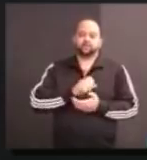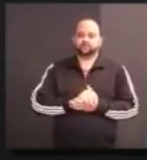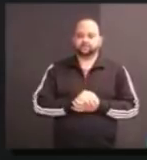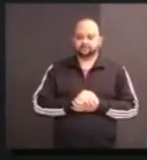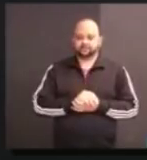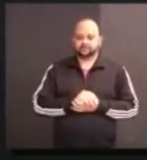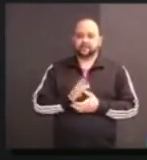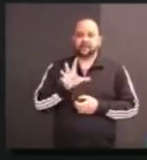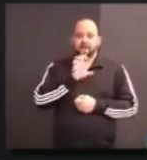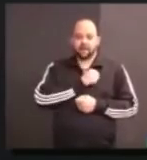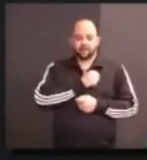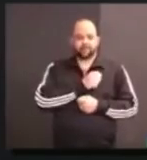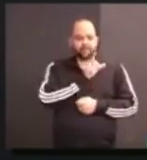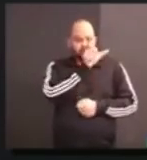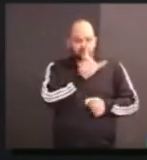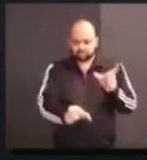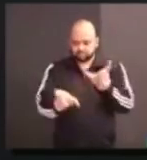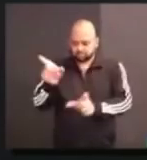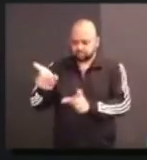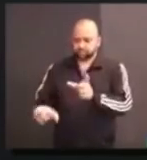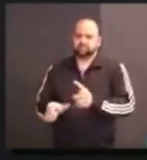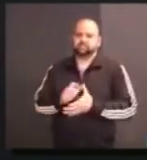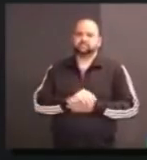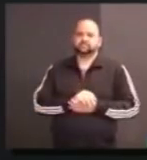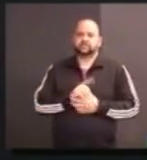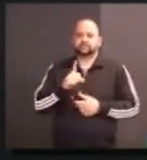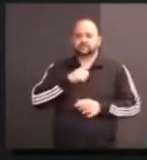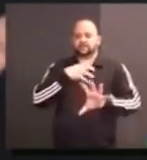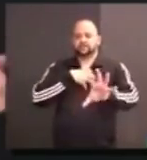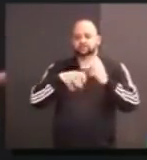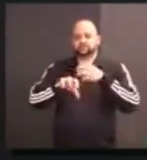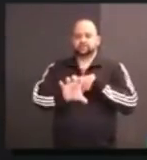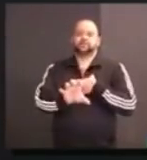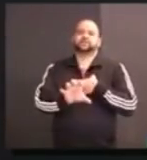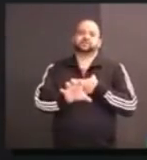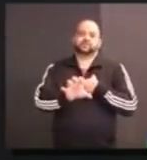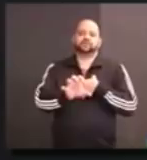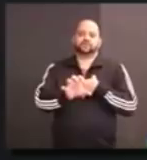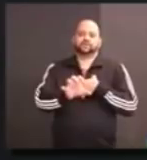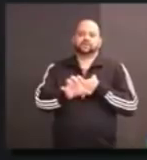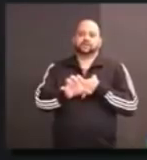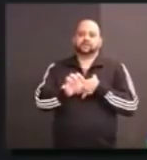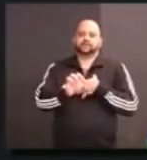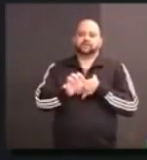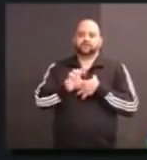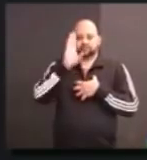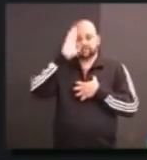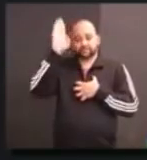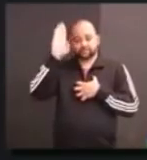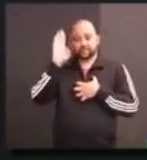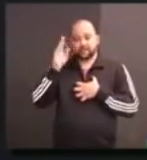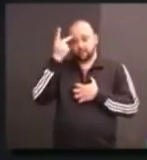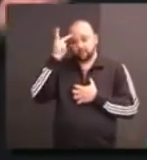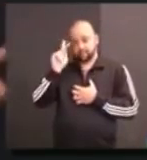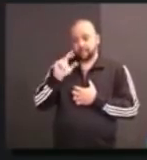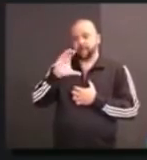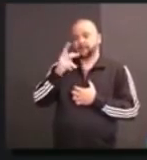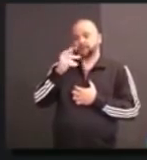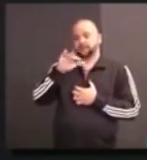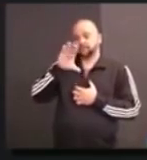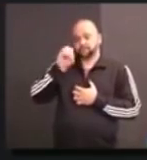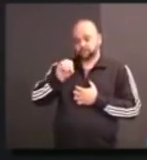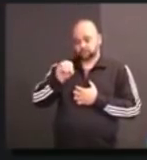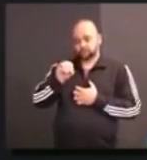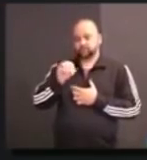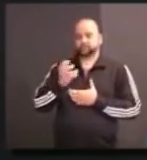em amor ao próximo. É isso que se fala em torno de Chico Xavier, quando se fala o nome de Chico